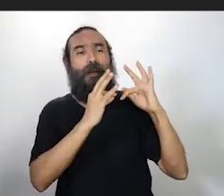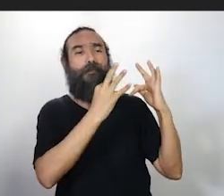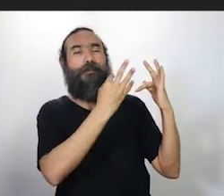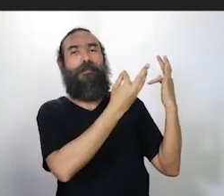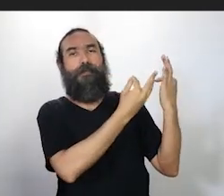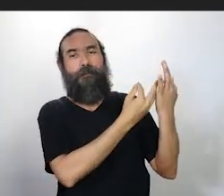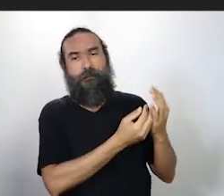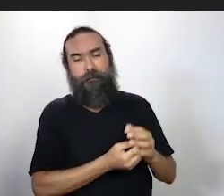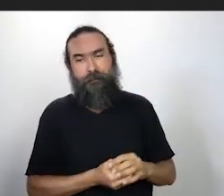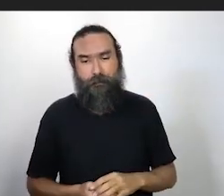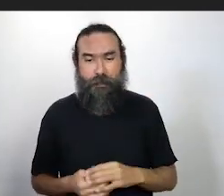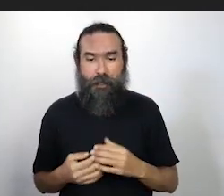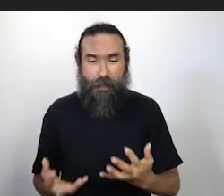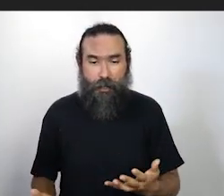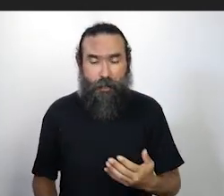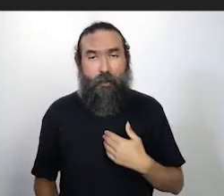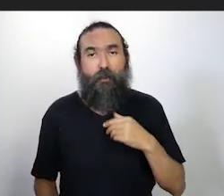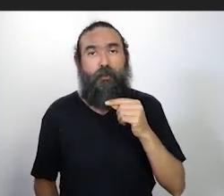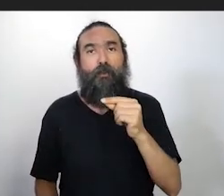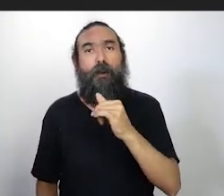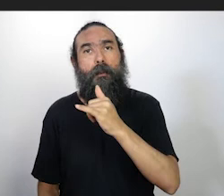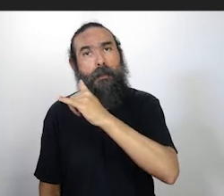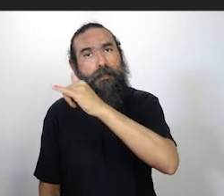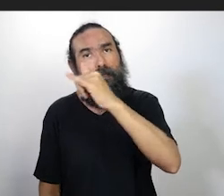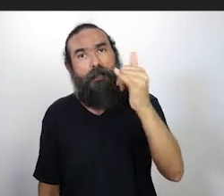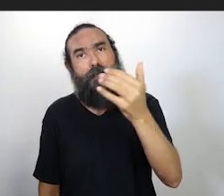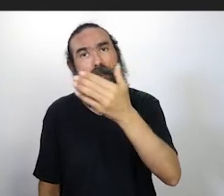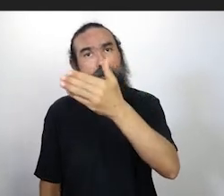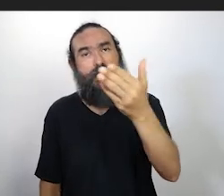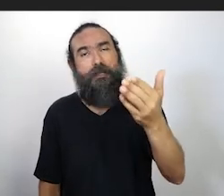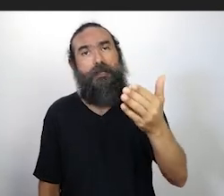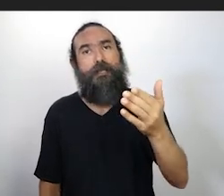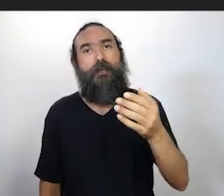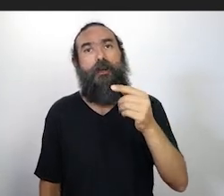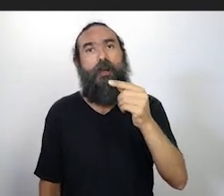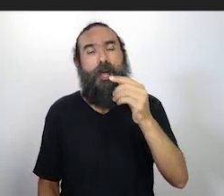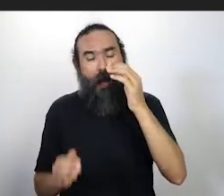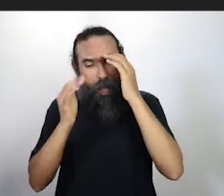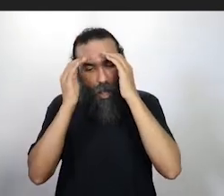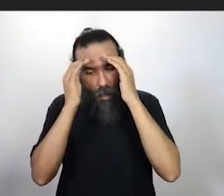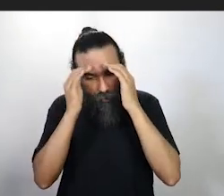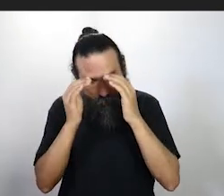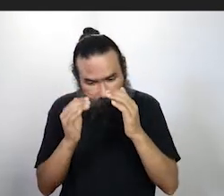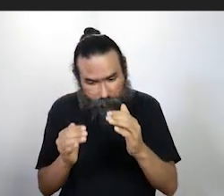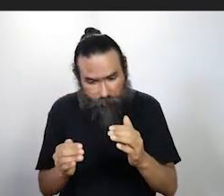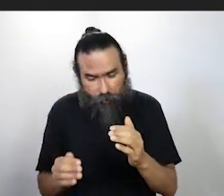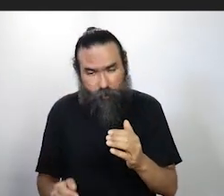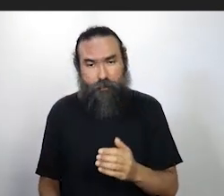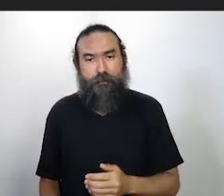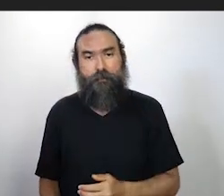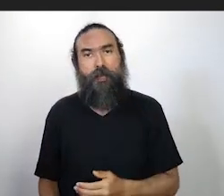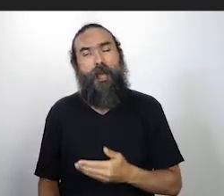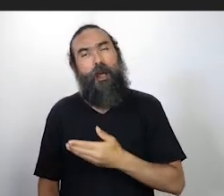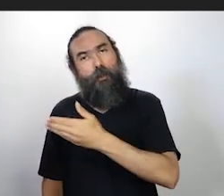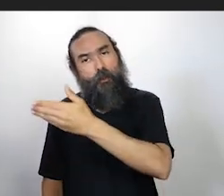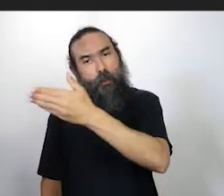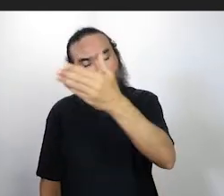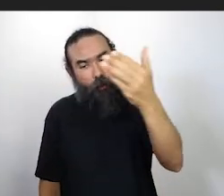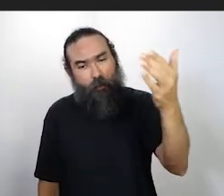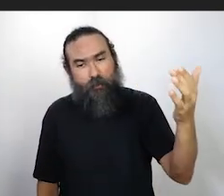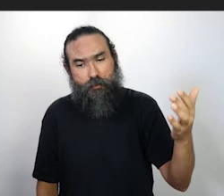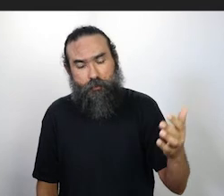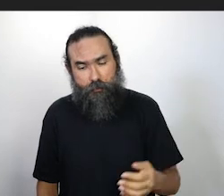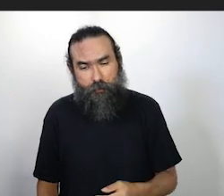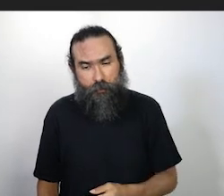famílias. Então, deixo somente essa mensagem, né? Um respeito, uma solidariedade